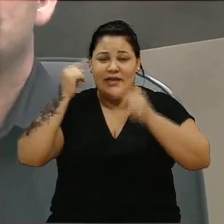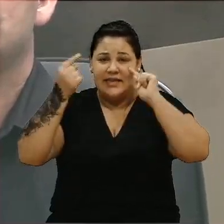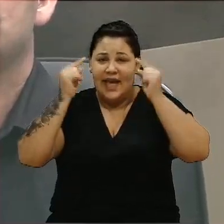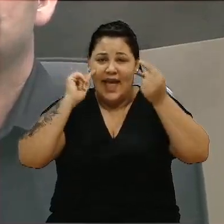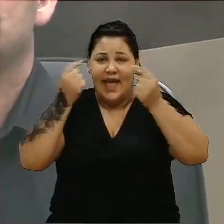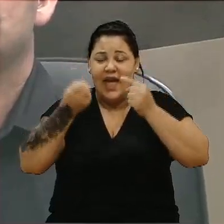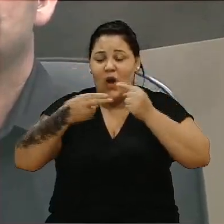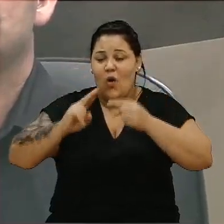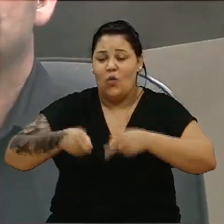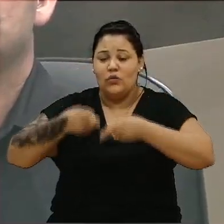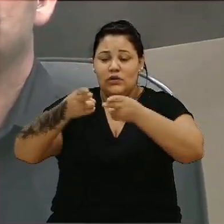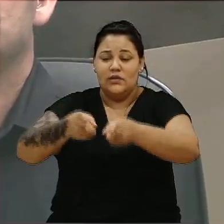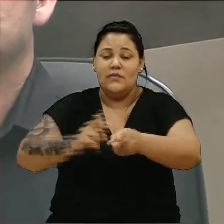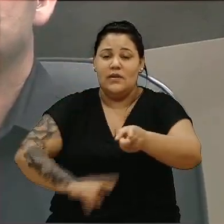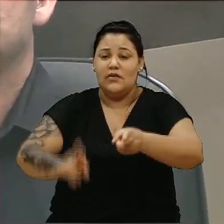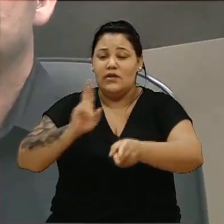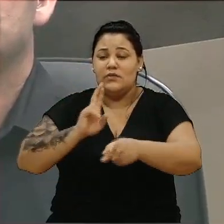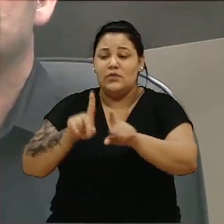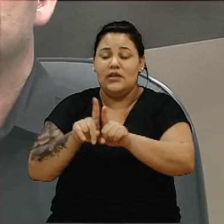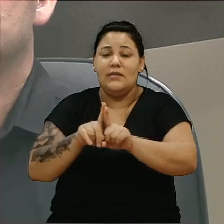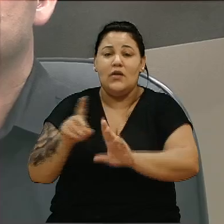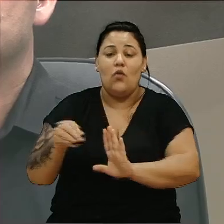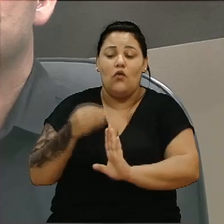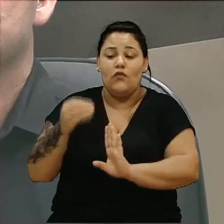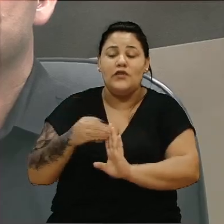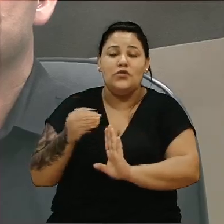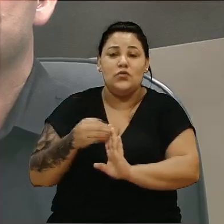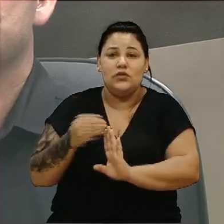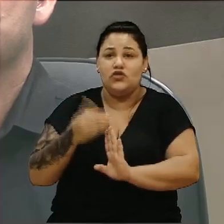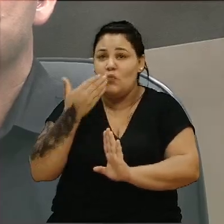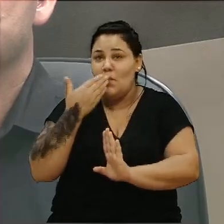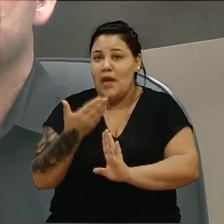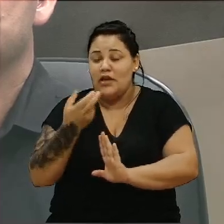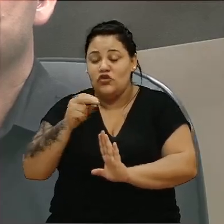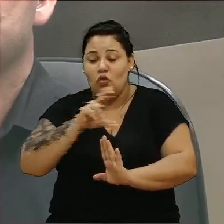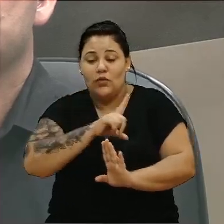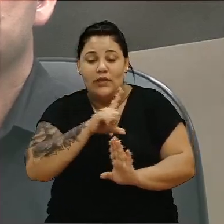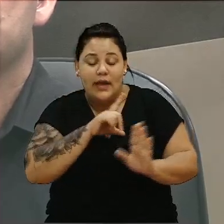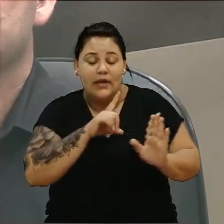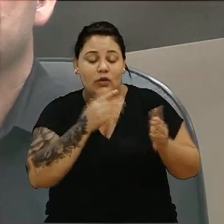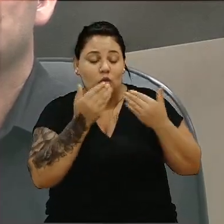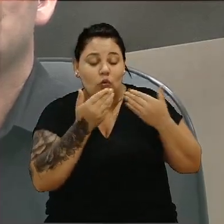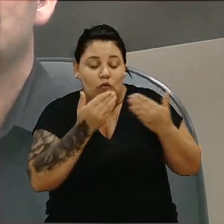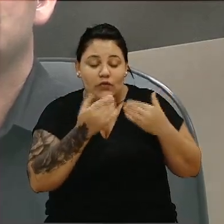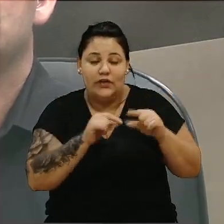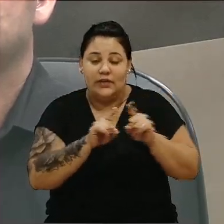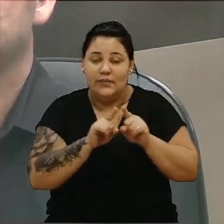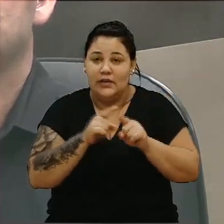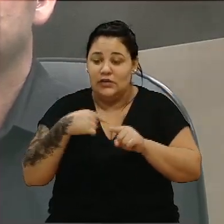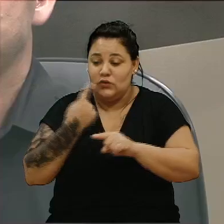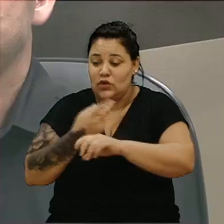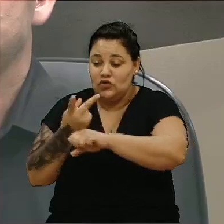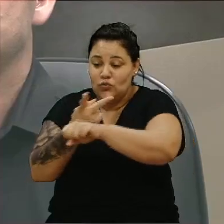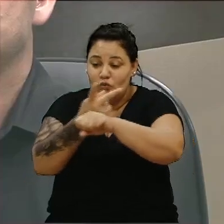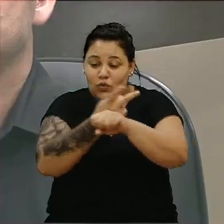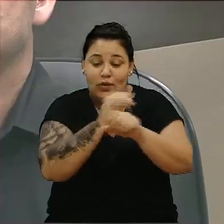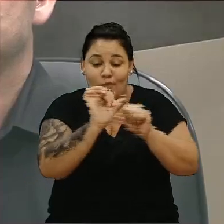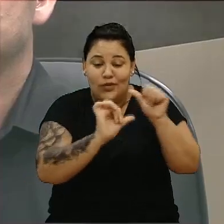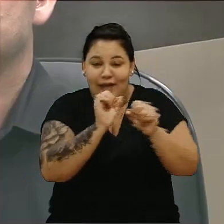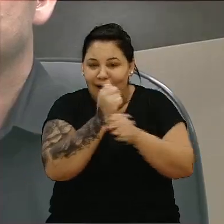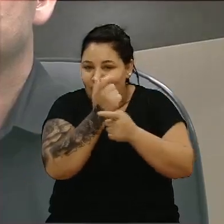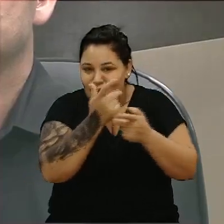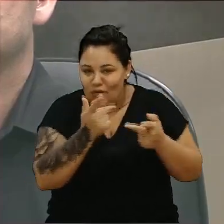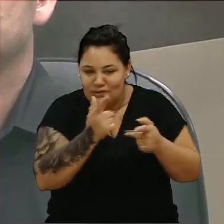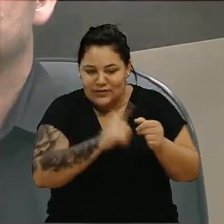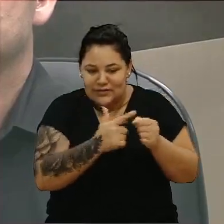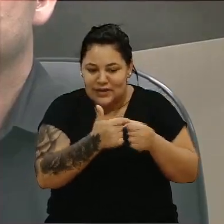esse trem, para nos responderem os ofícios quando a gente pede, quando a gente tem alguma dúvida, quando a gente procura uma mudança para a cidade. E ali